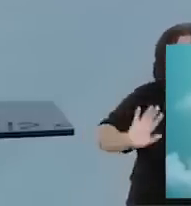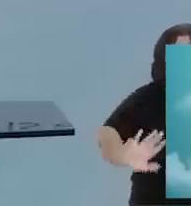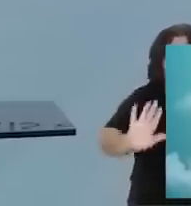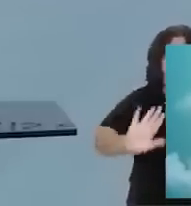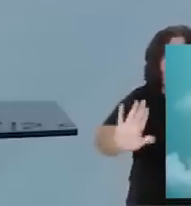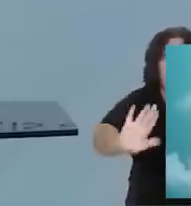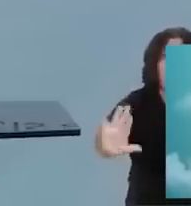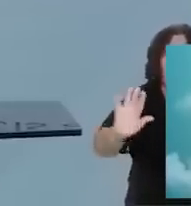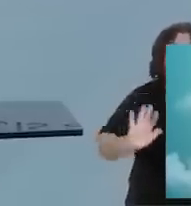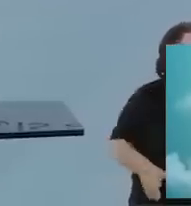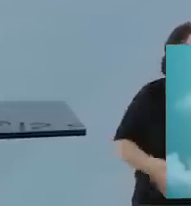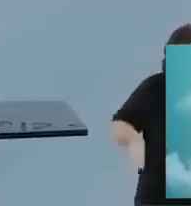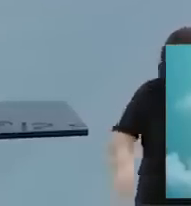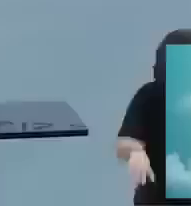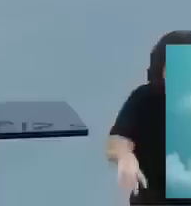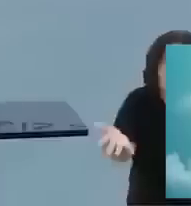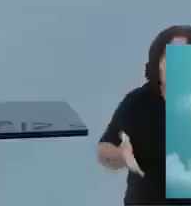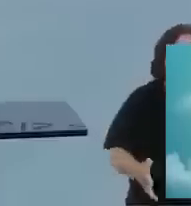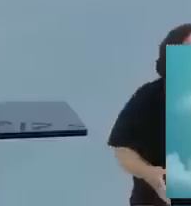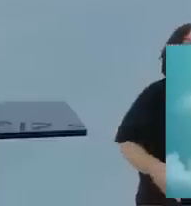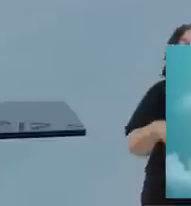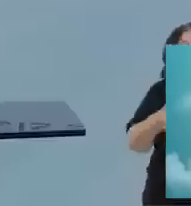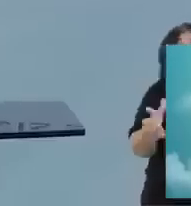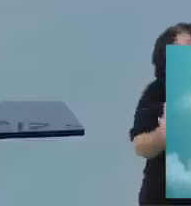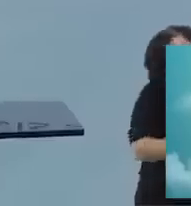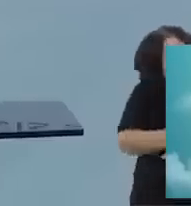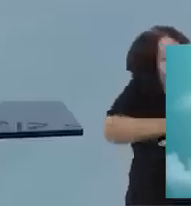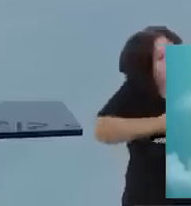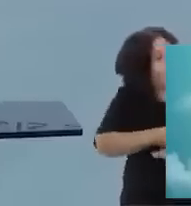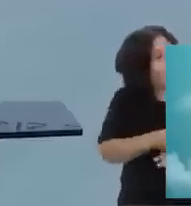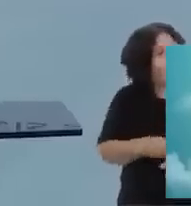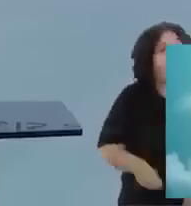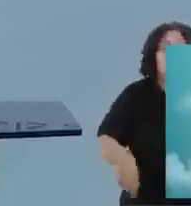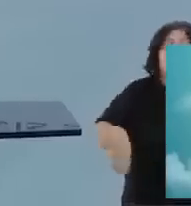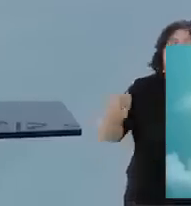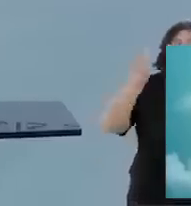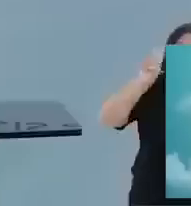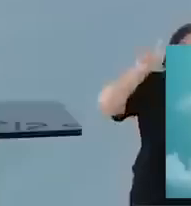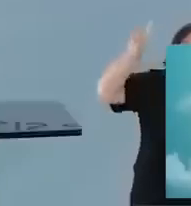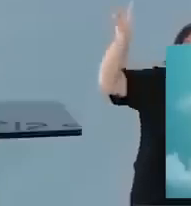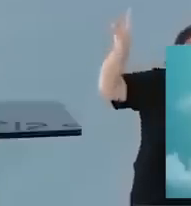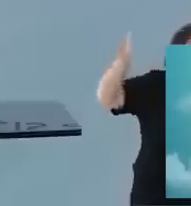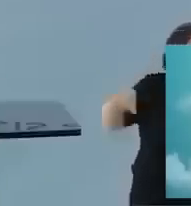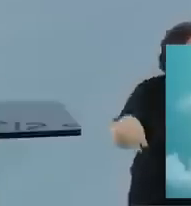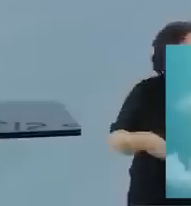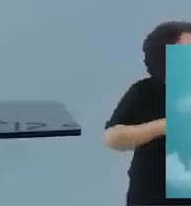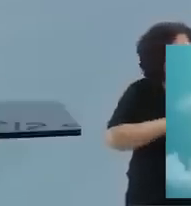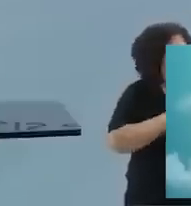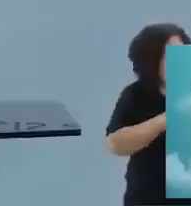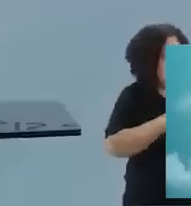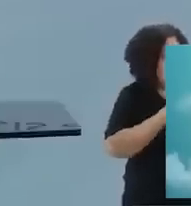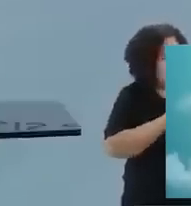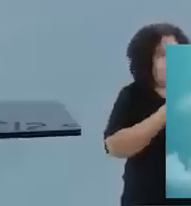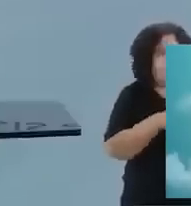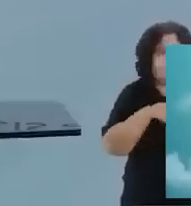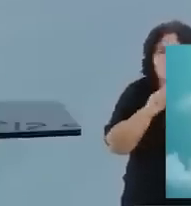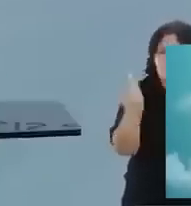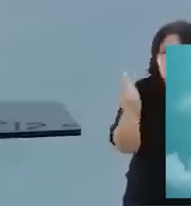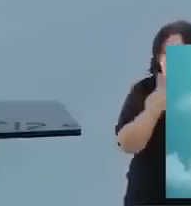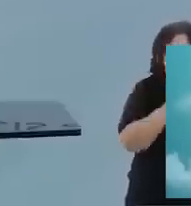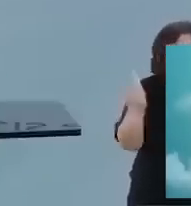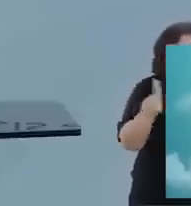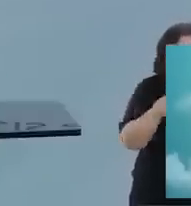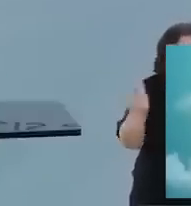irmão para frente. Essa é a comunidade da igreja do Deus vivo. Somos não vinagre na ferida, mas